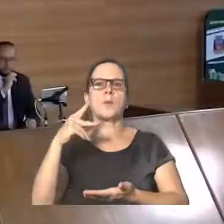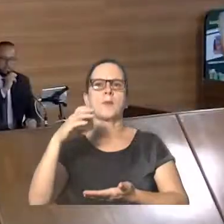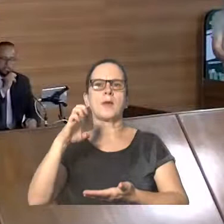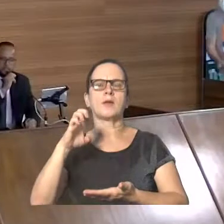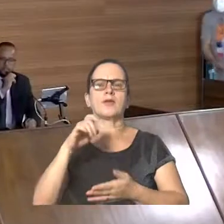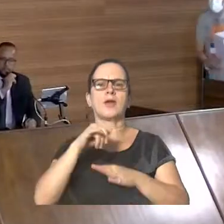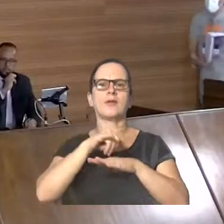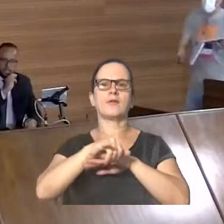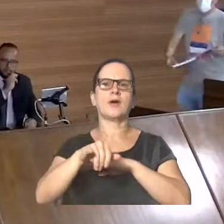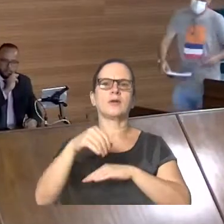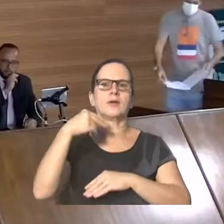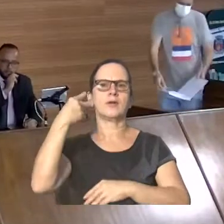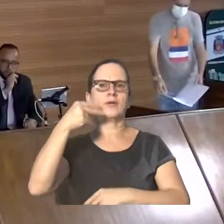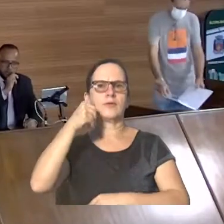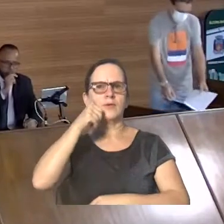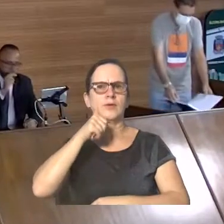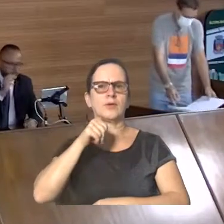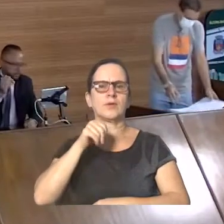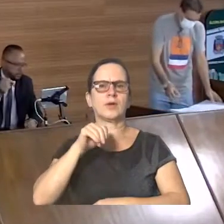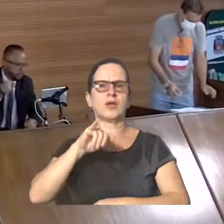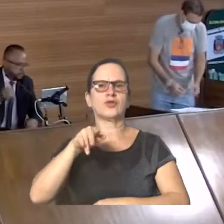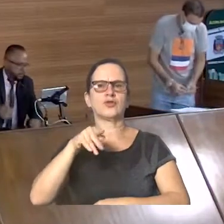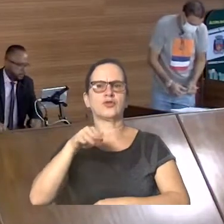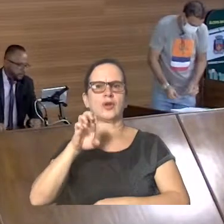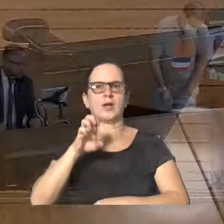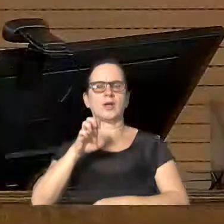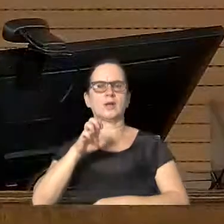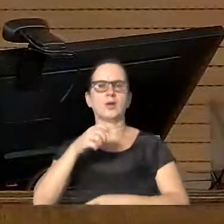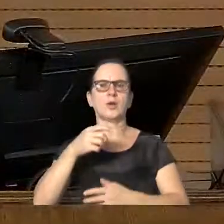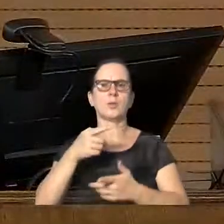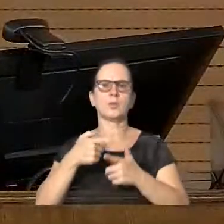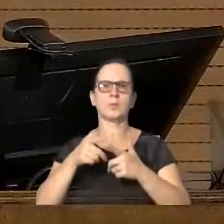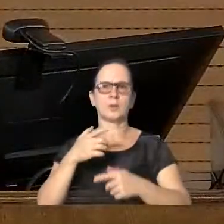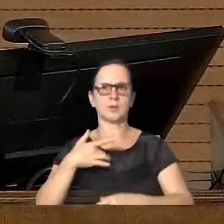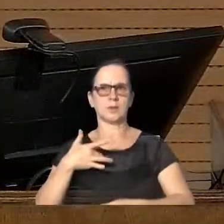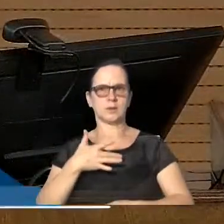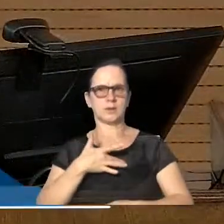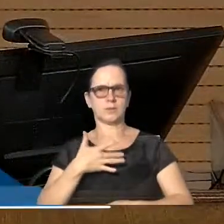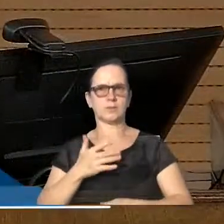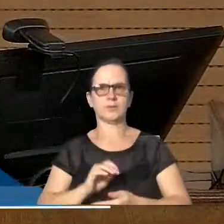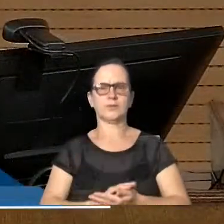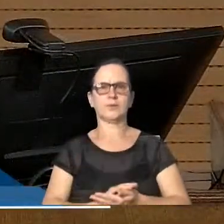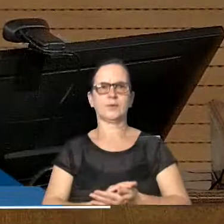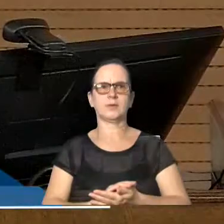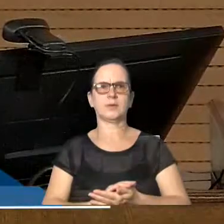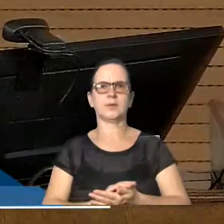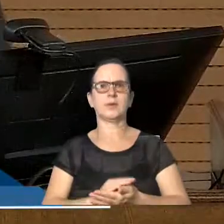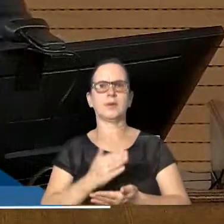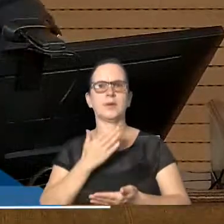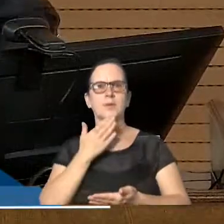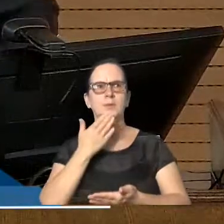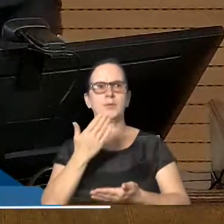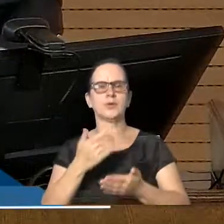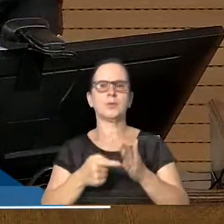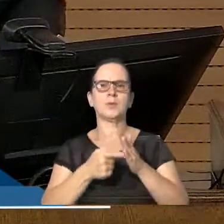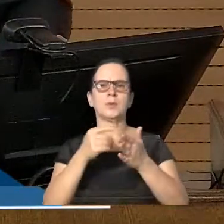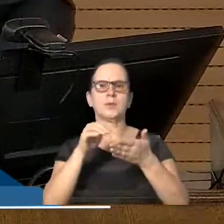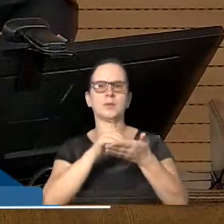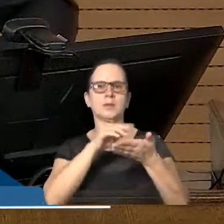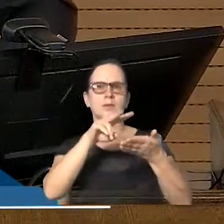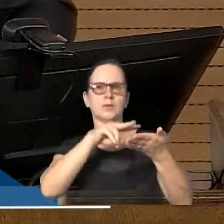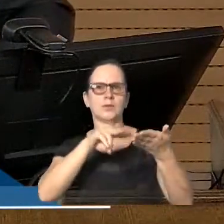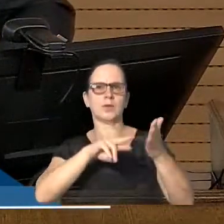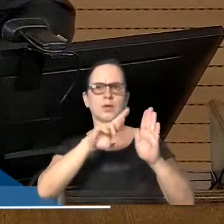Justificar a ausência da vereadora Jaque por motivo de saúde. Ausência justificada. Solicito ao senhor primeiro secretário que proceda à leitura